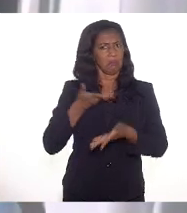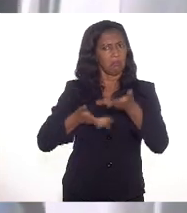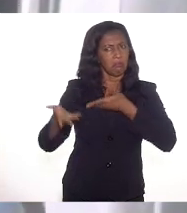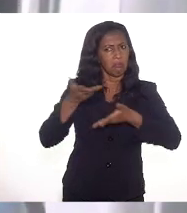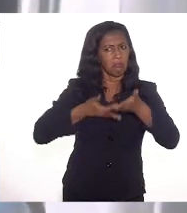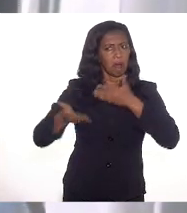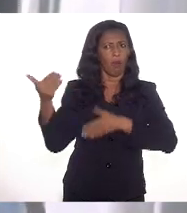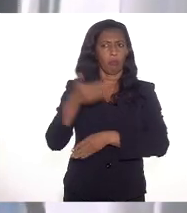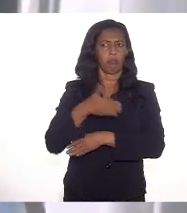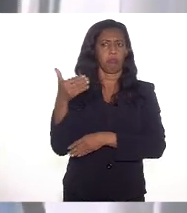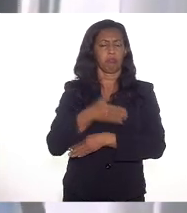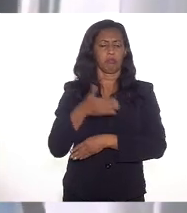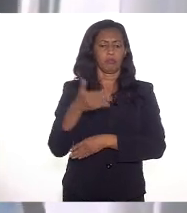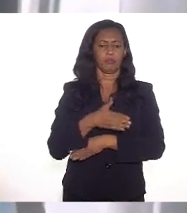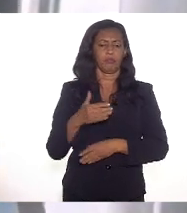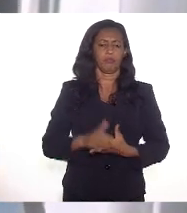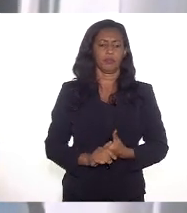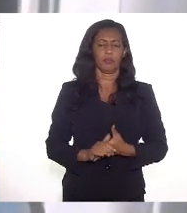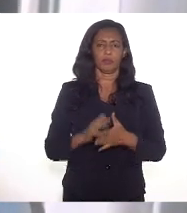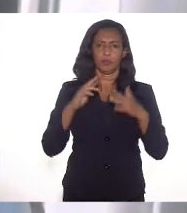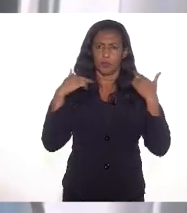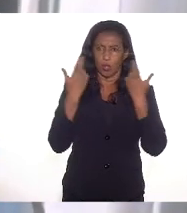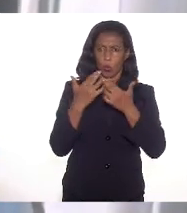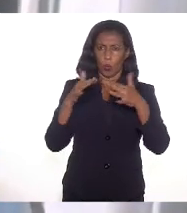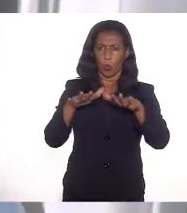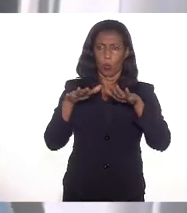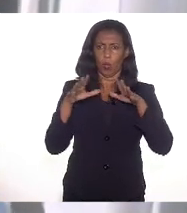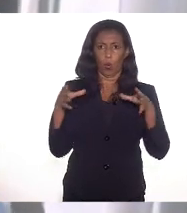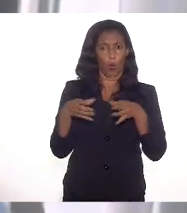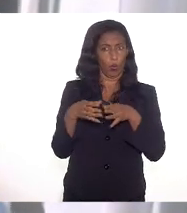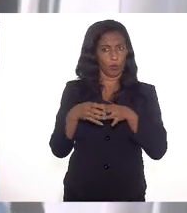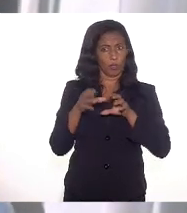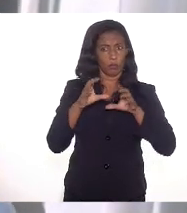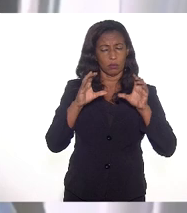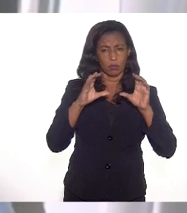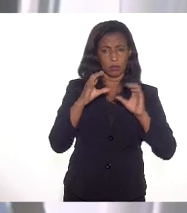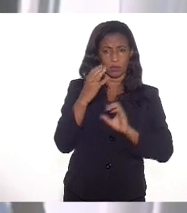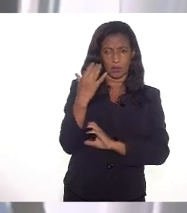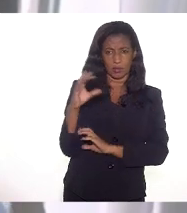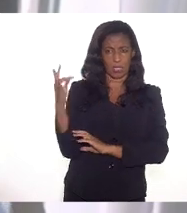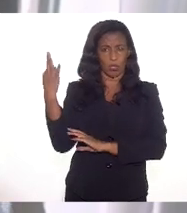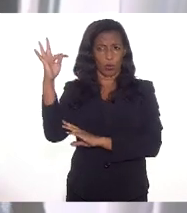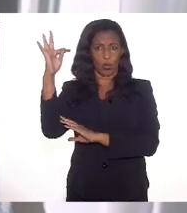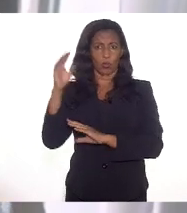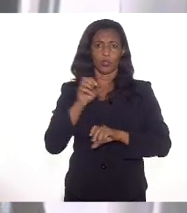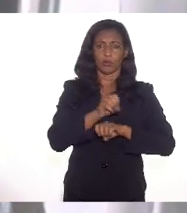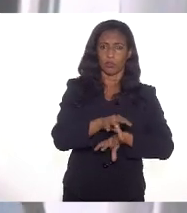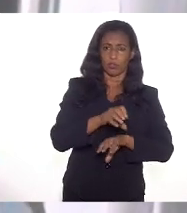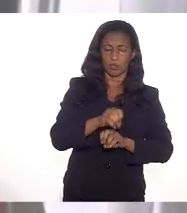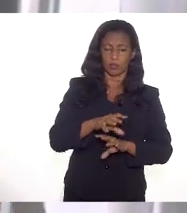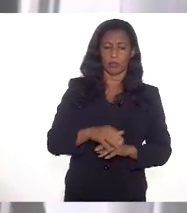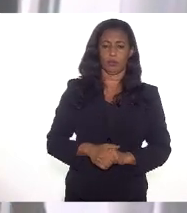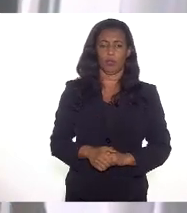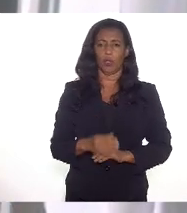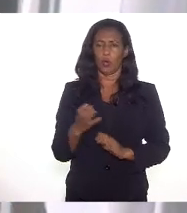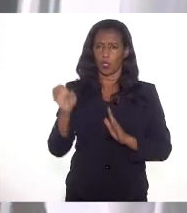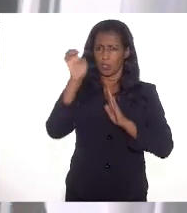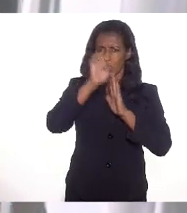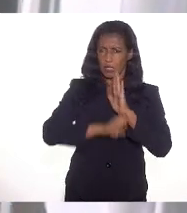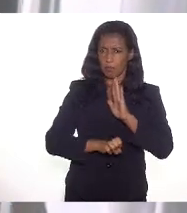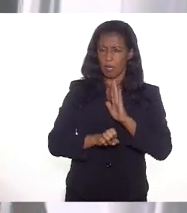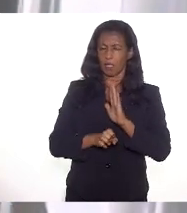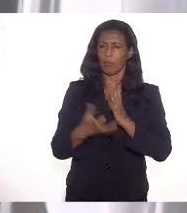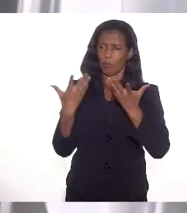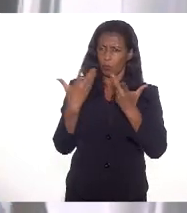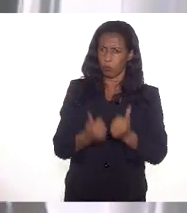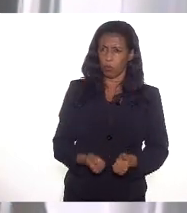muito ativamente das audiências das comissões de educação e de ciência e tecnologia com importantes contribuições. Nossas emendas foram acolhidas